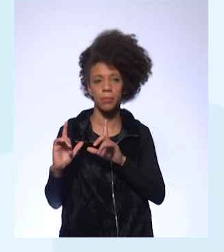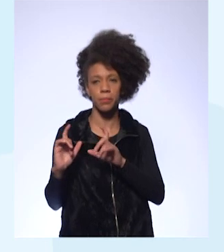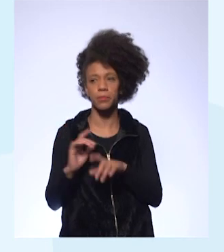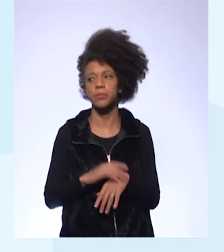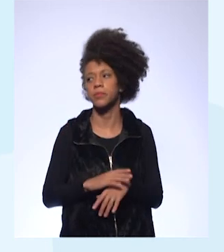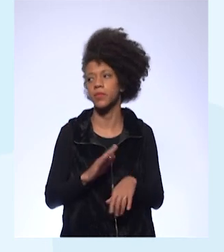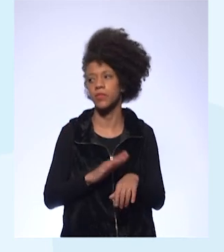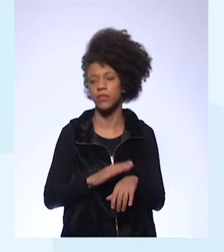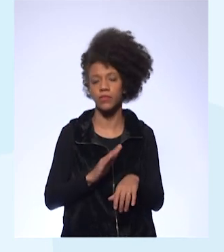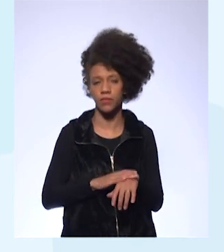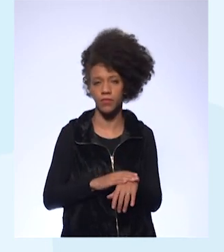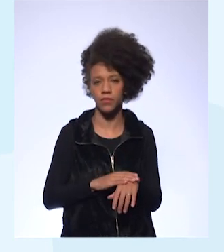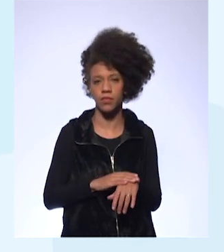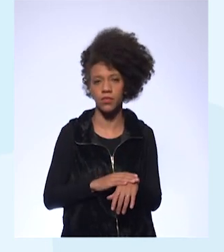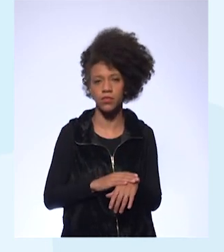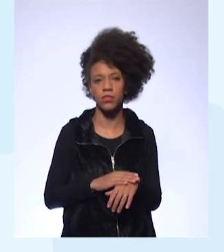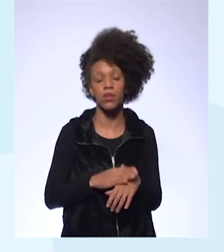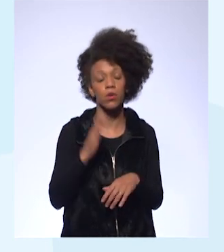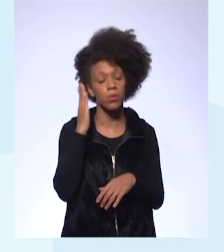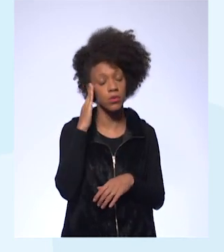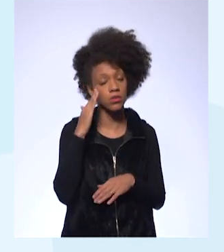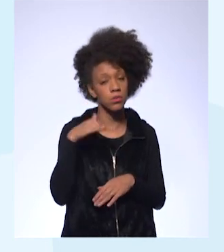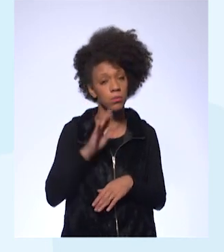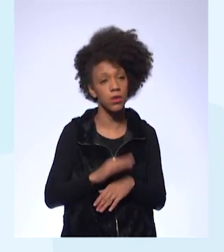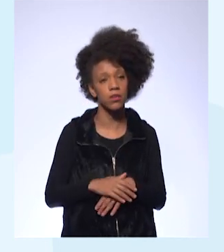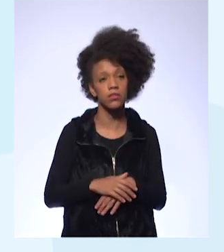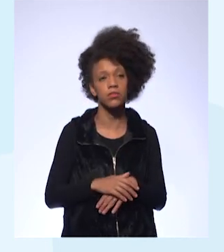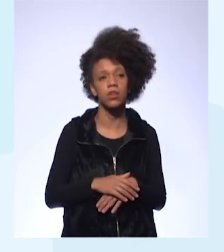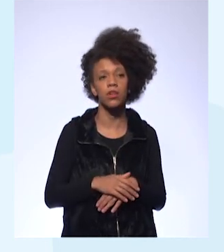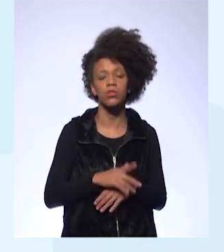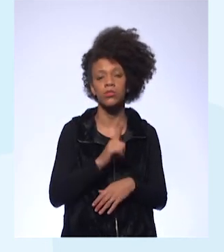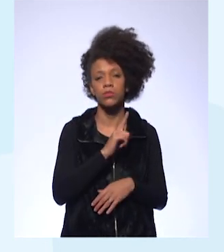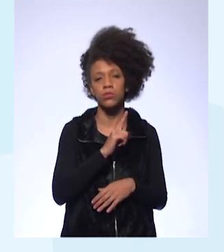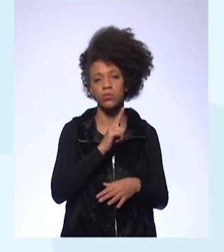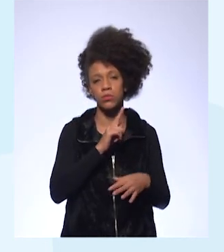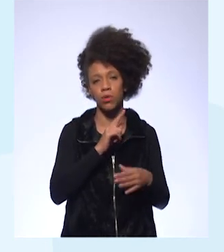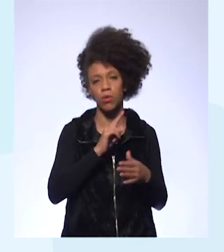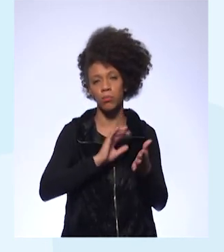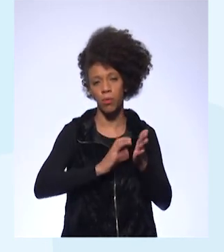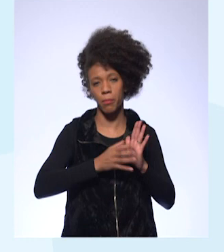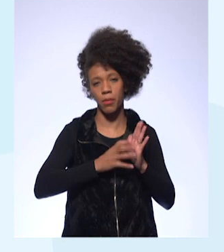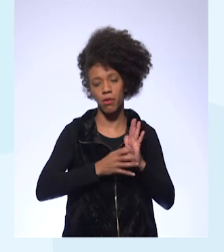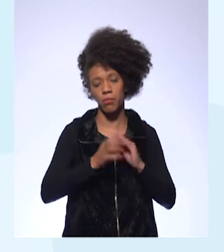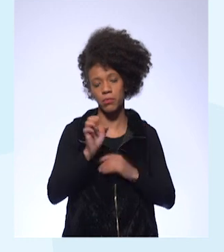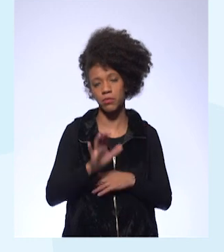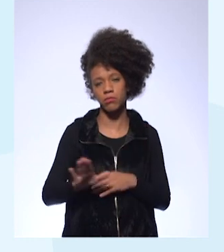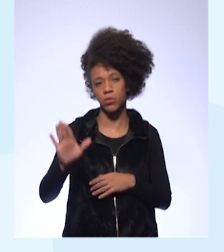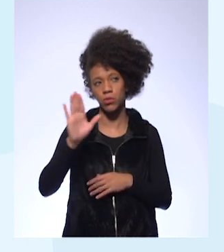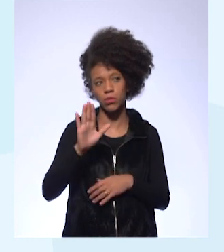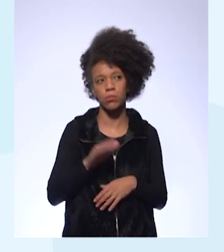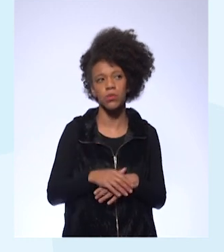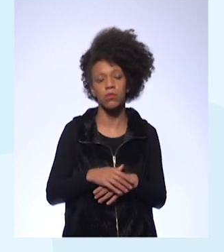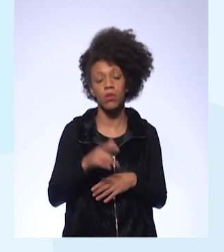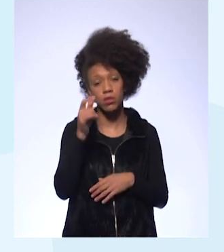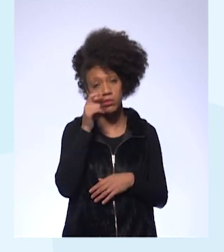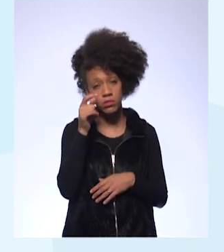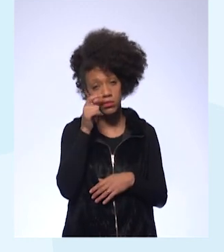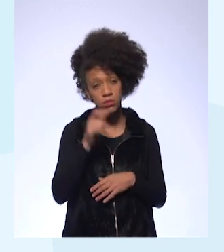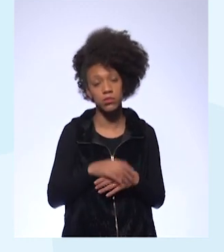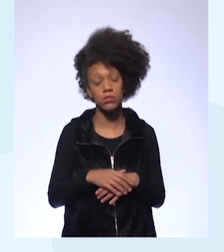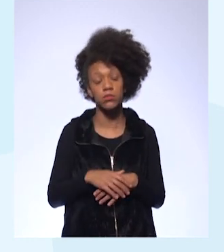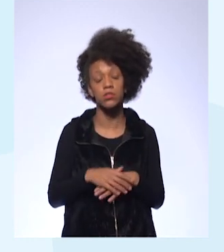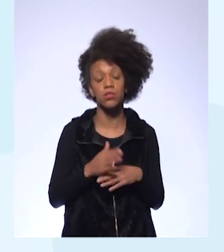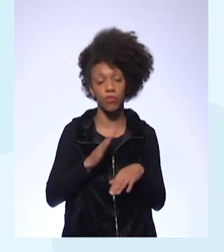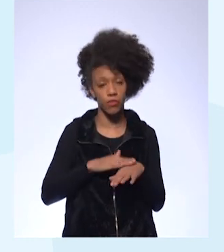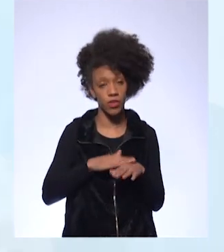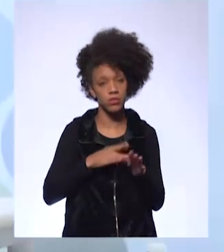pesquisa, conheçam mais sobre o Parlamento Europeu, é super interessante, né, saber sobre essa questão aí do Parlamento. Então,